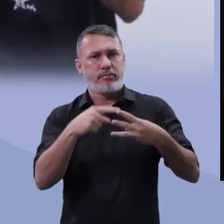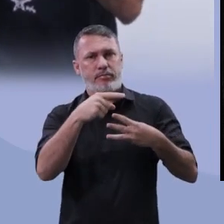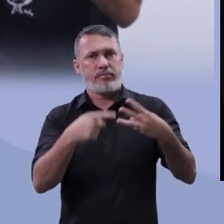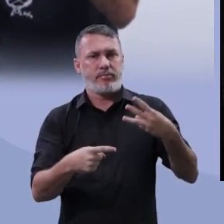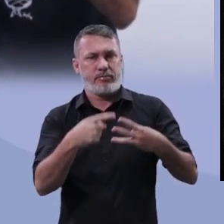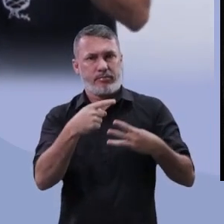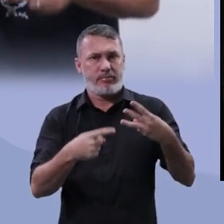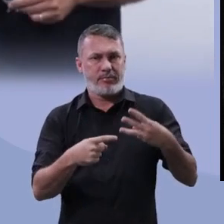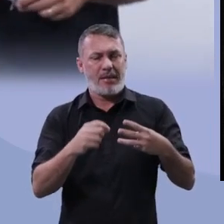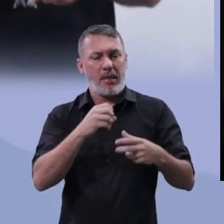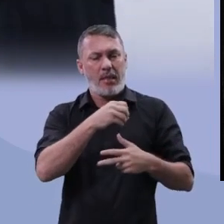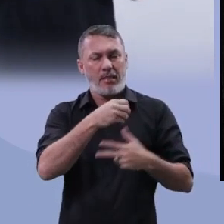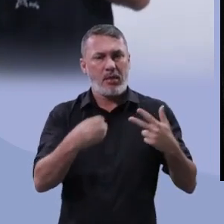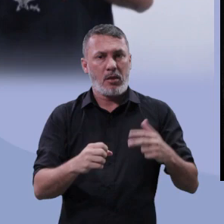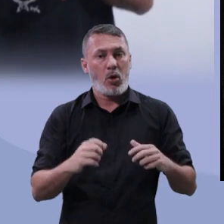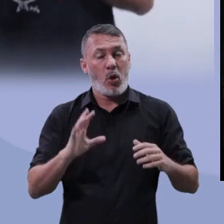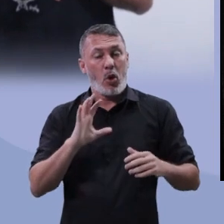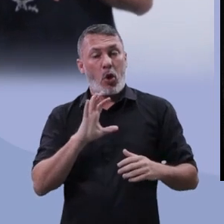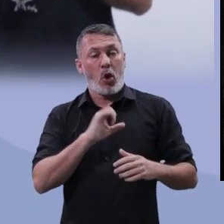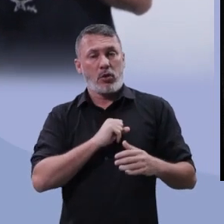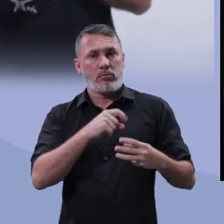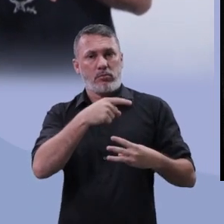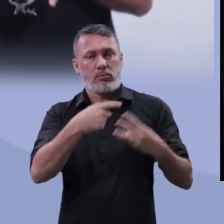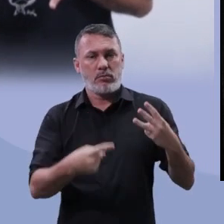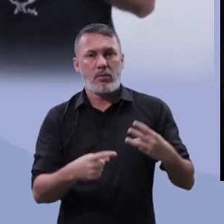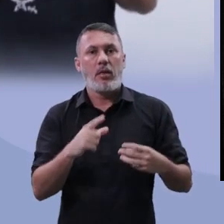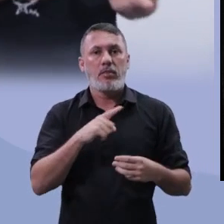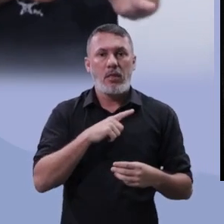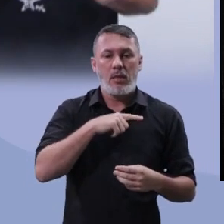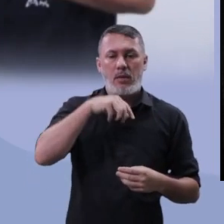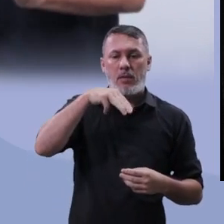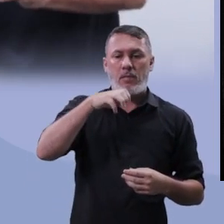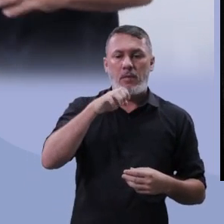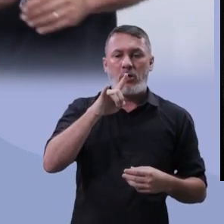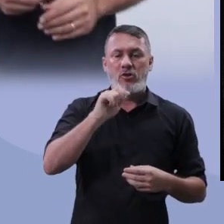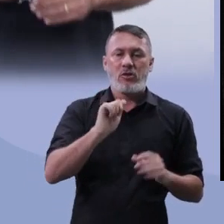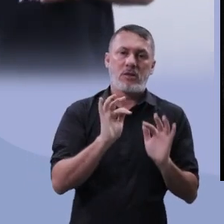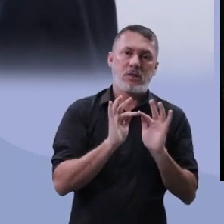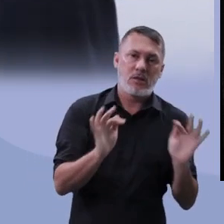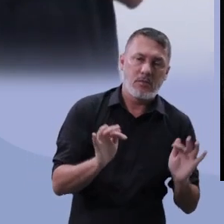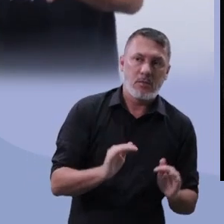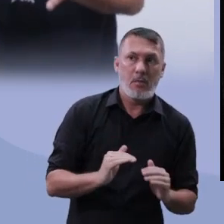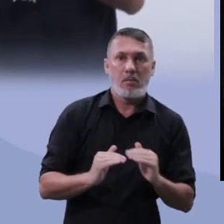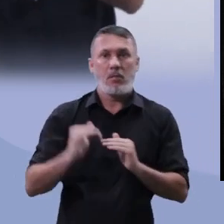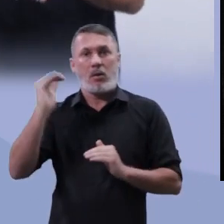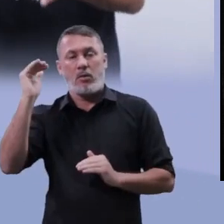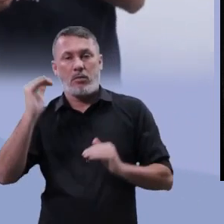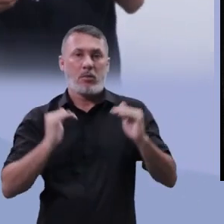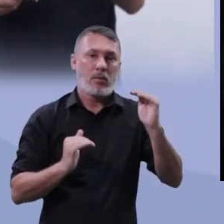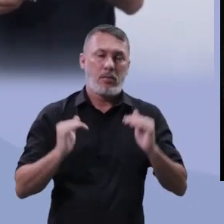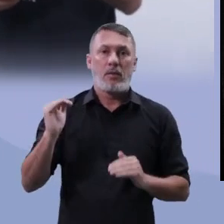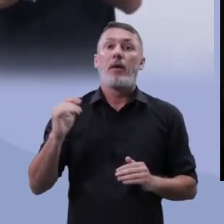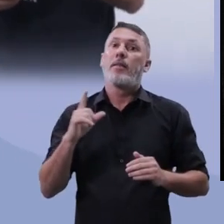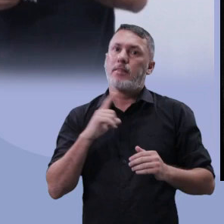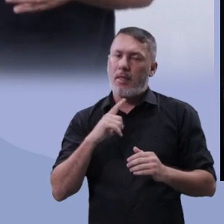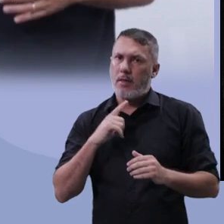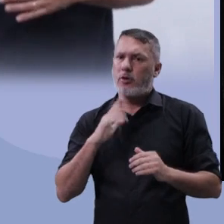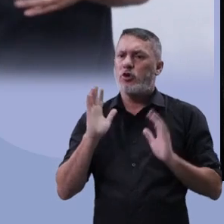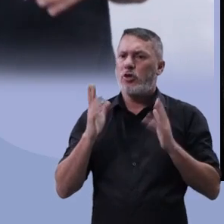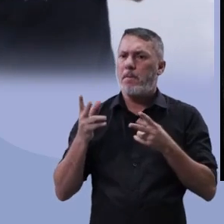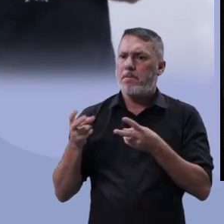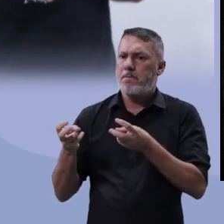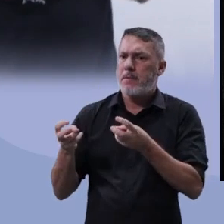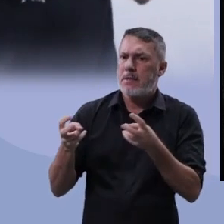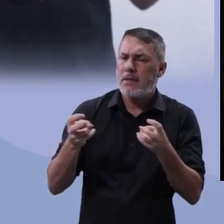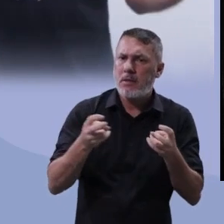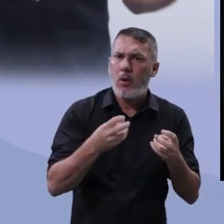adora: média, moda e mediana. Lembrando que aí você tem que dominar média simples e média ponderada. Há uma tendência, a gente tem percebido que há